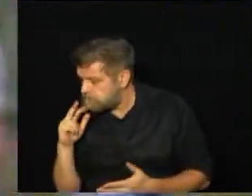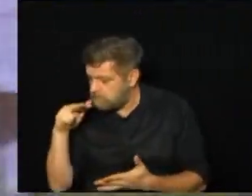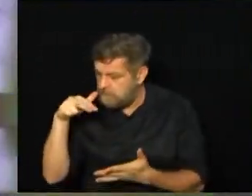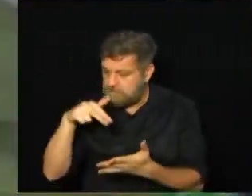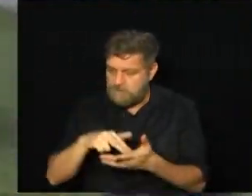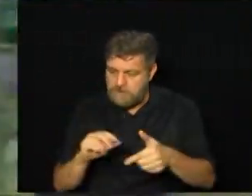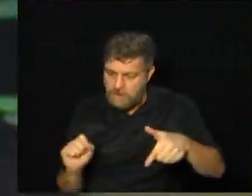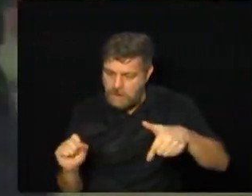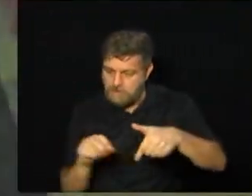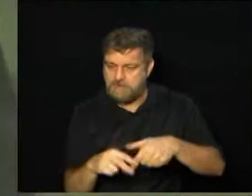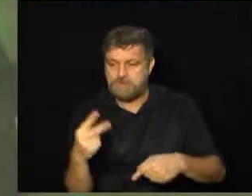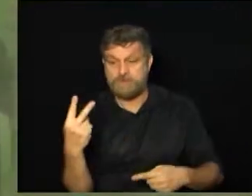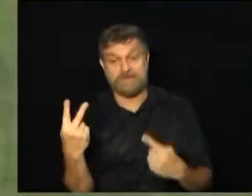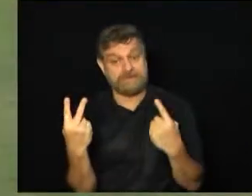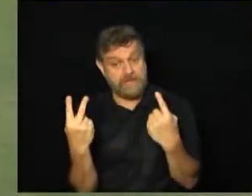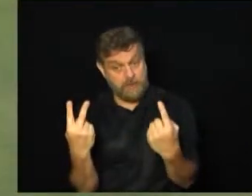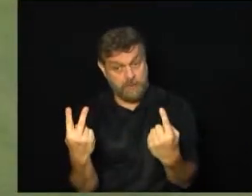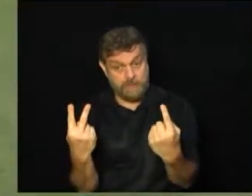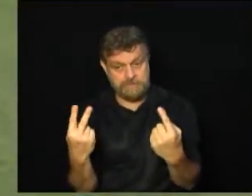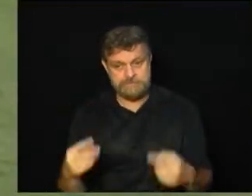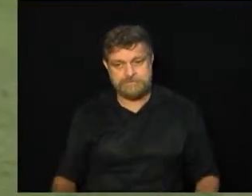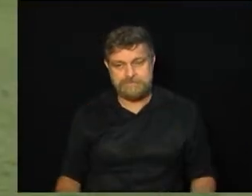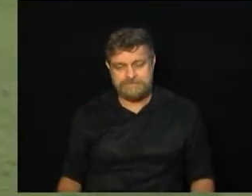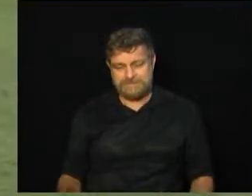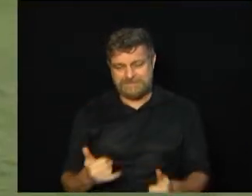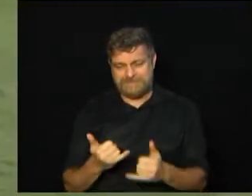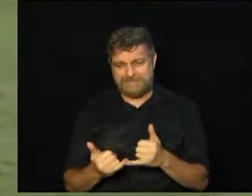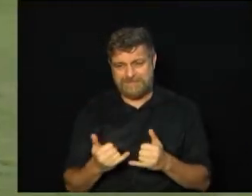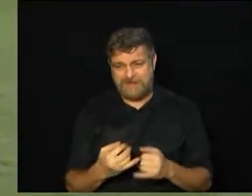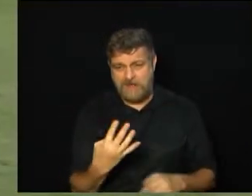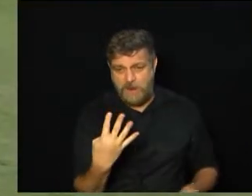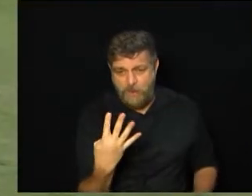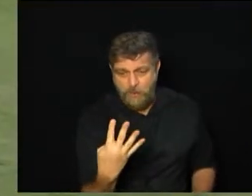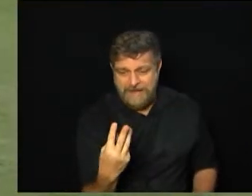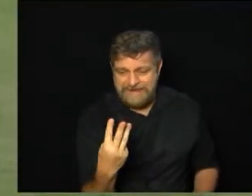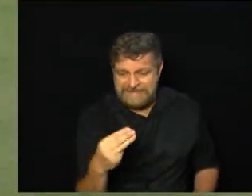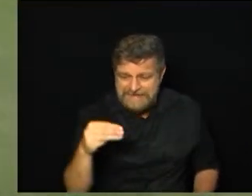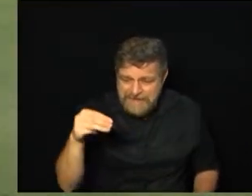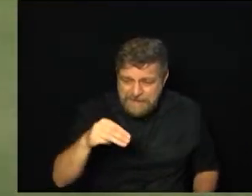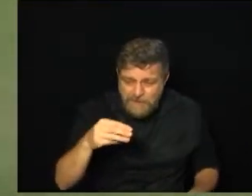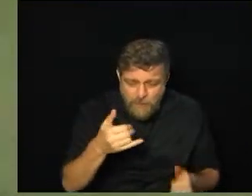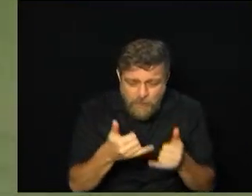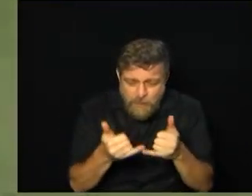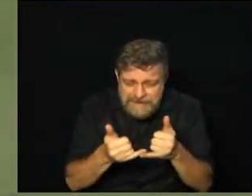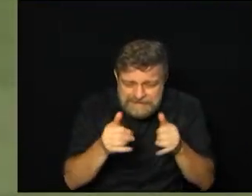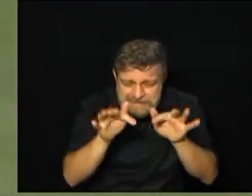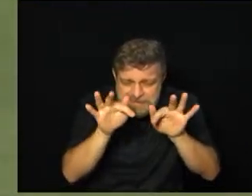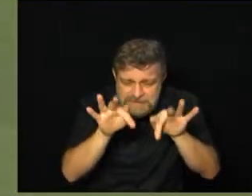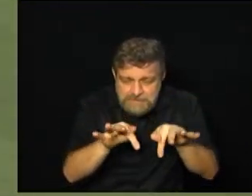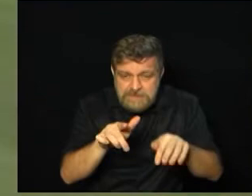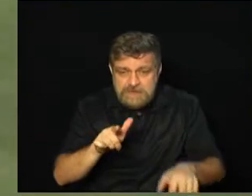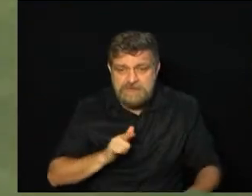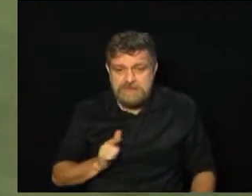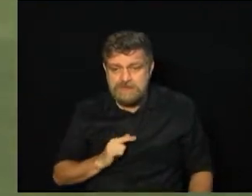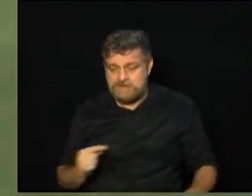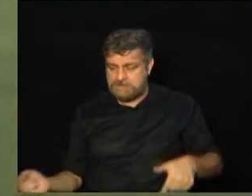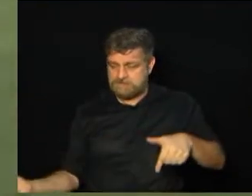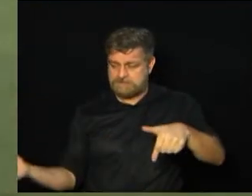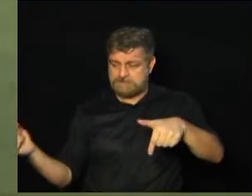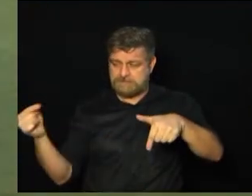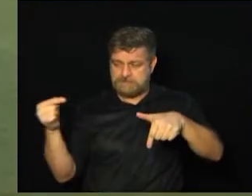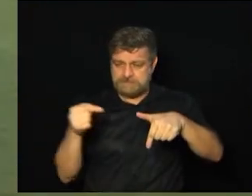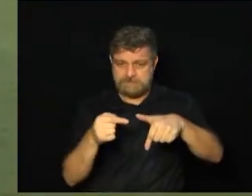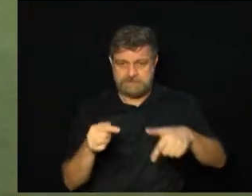diminuir 2-1. E aos 43 minutos da etapa final, após mais um cruzamento,